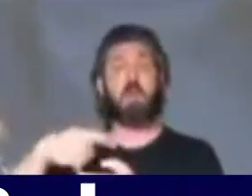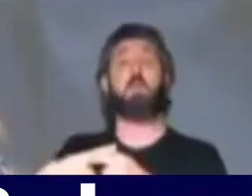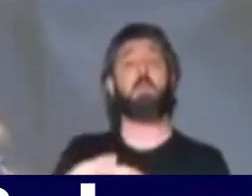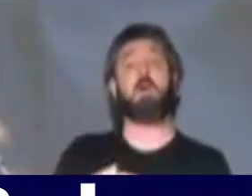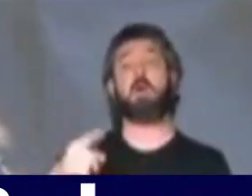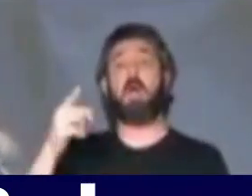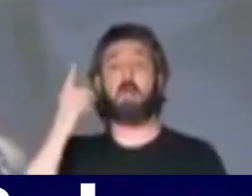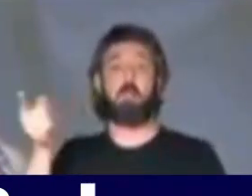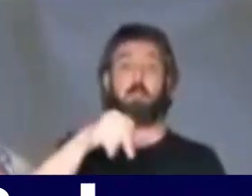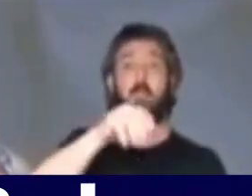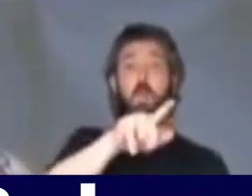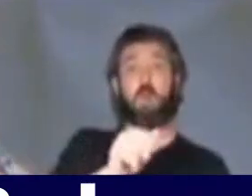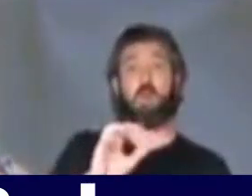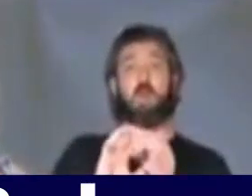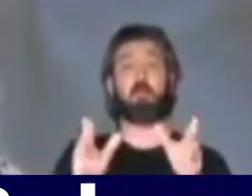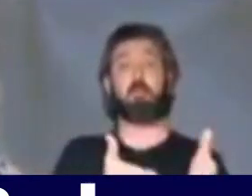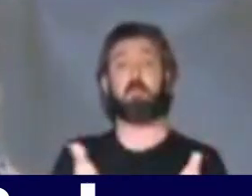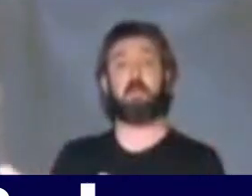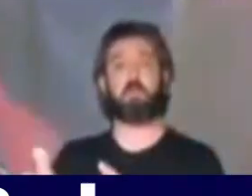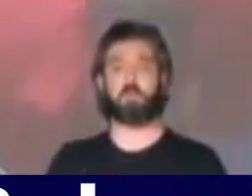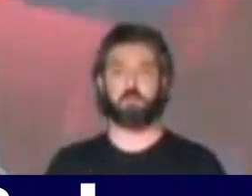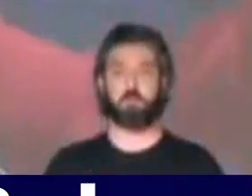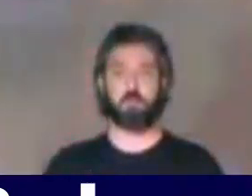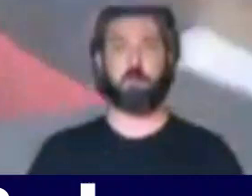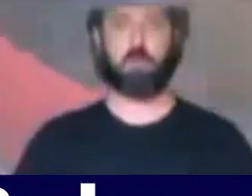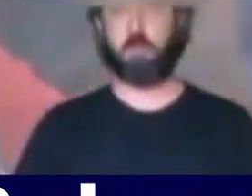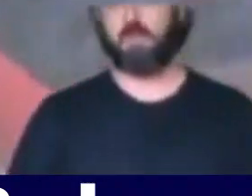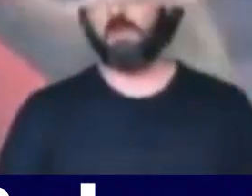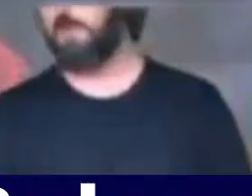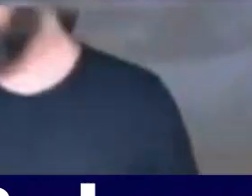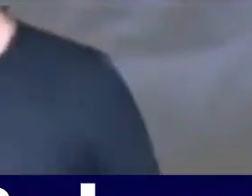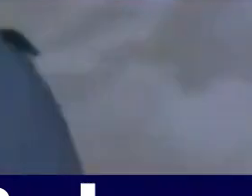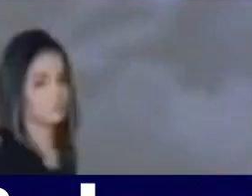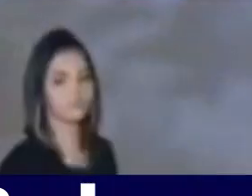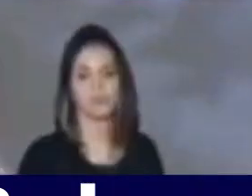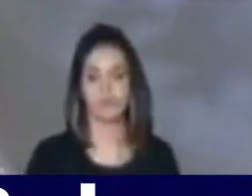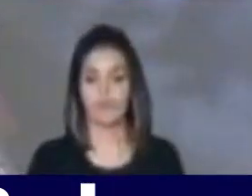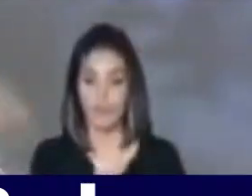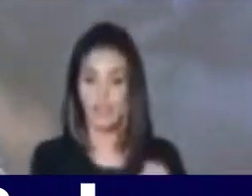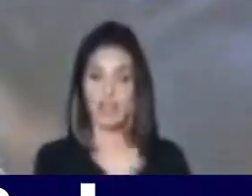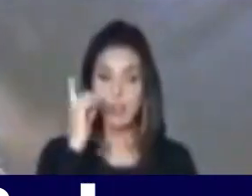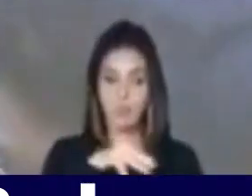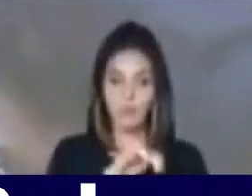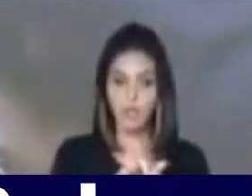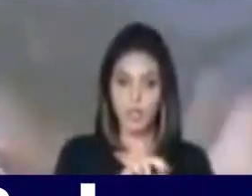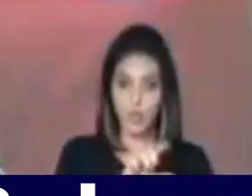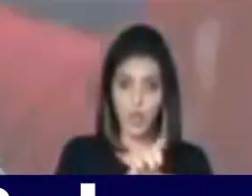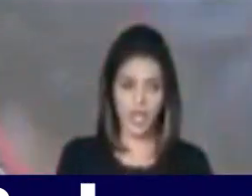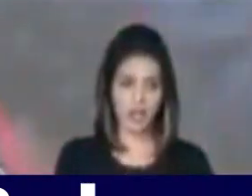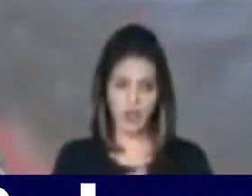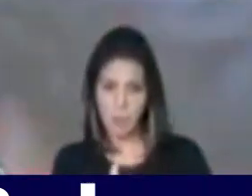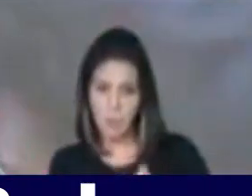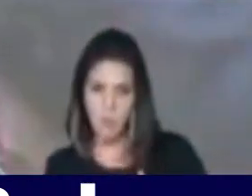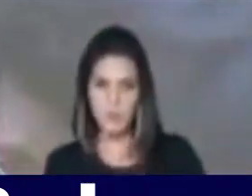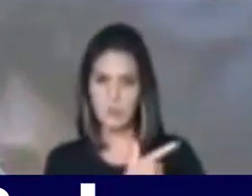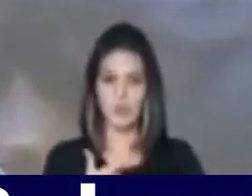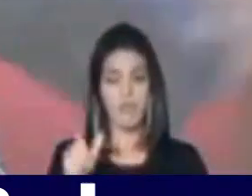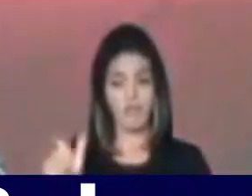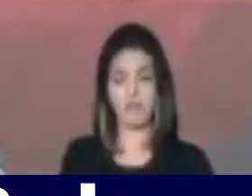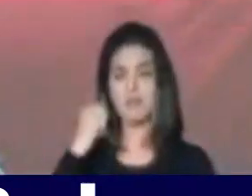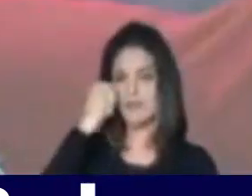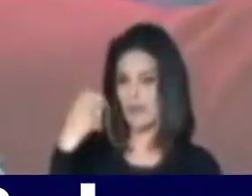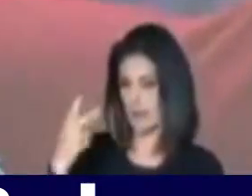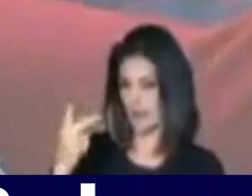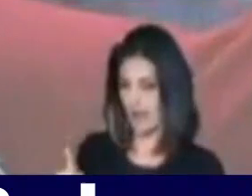porque a deputada Manuela permitiu que ele soubesse, porque ela não tem o que esconder. Enquanto o seu senador, por medo de ser